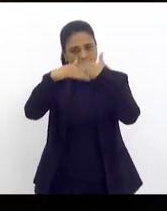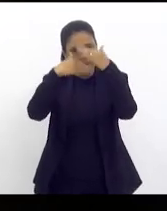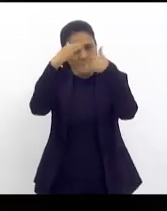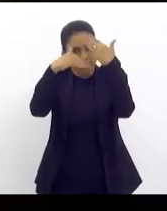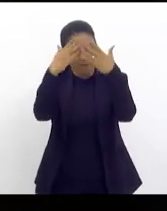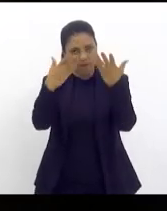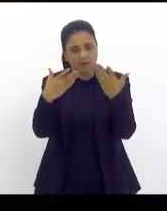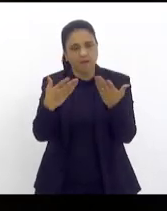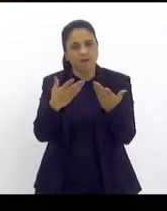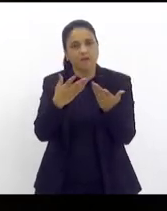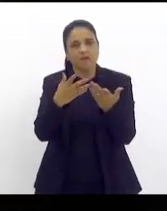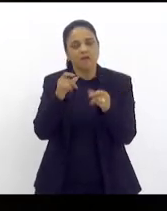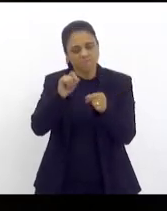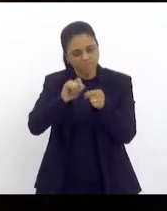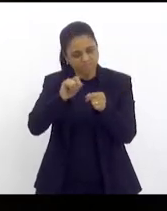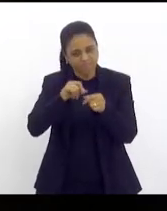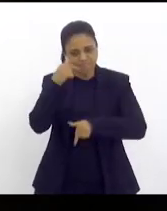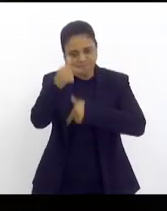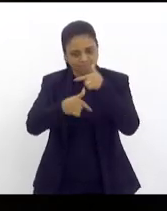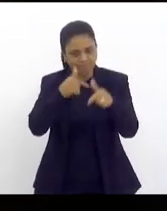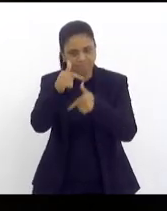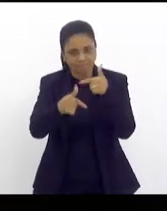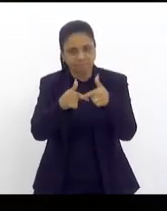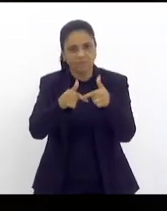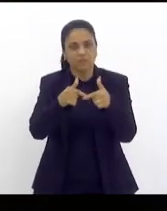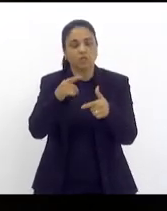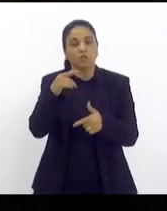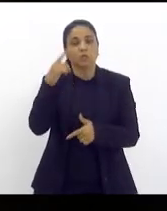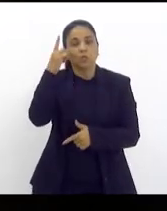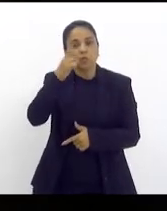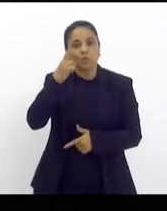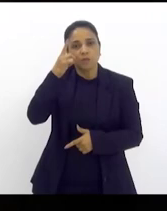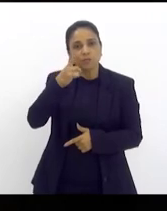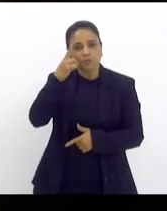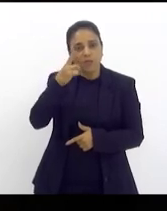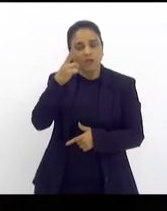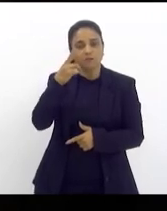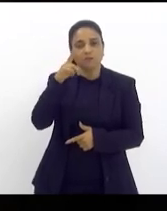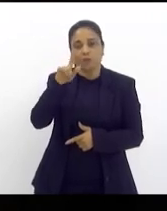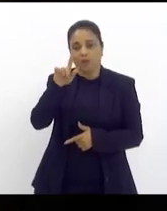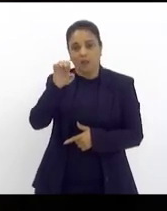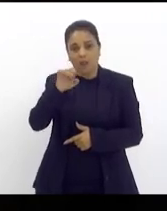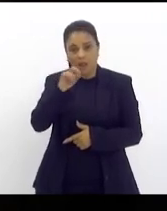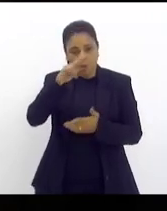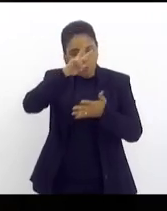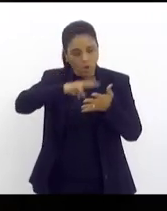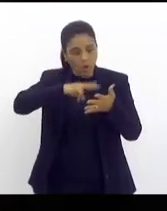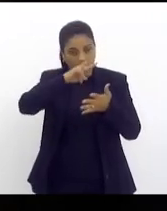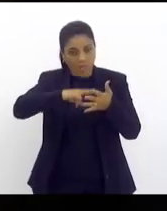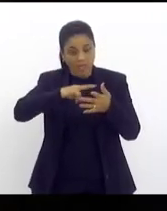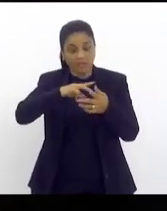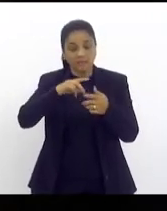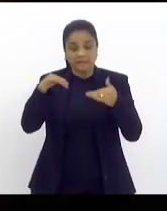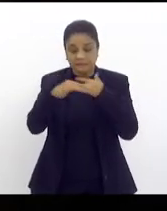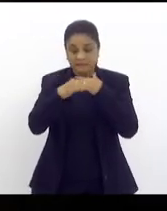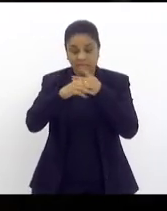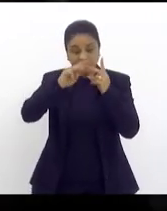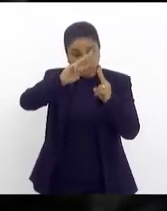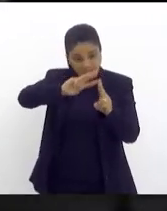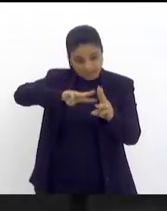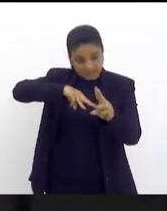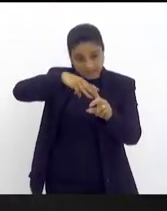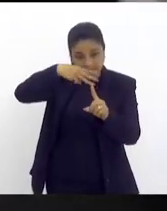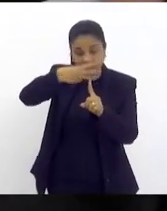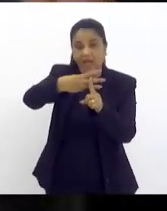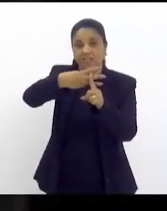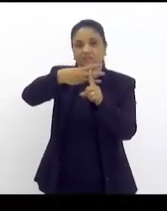e não foi diferente que o nosso querido deputado federal, Léo Vieira, leu aqui, transformando a cidade 3 vezes mais de orçamento em apenas